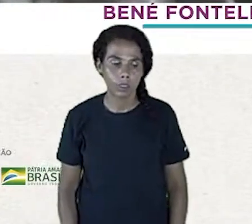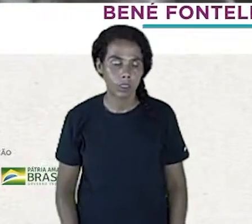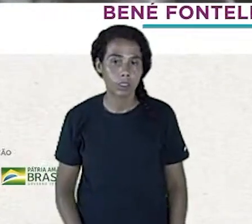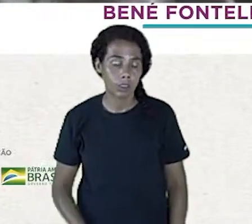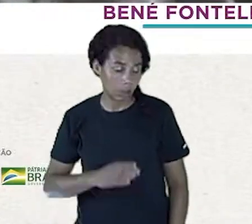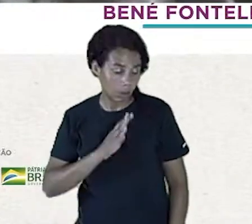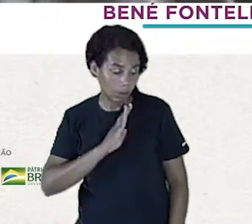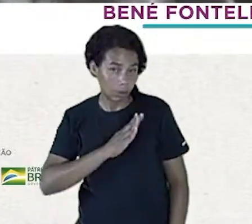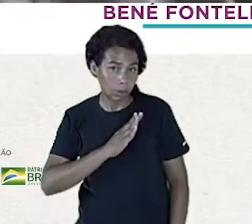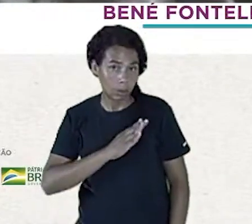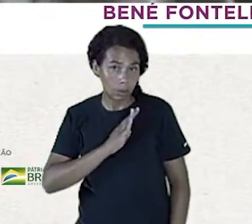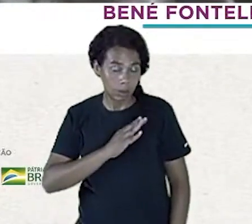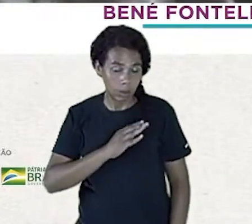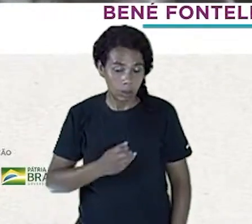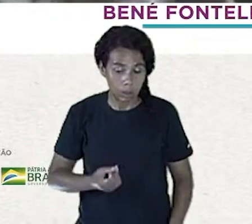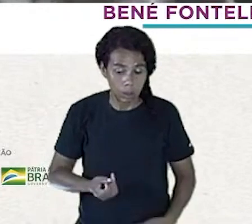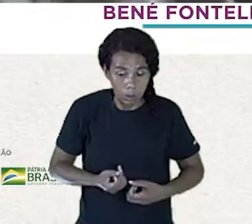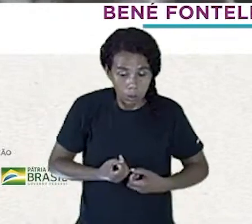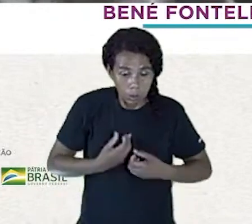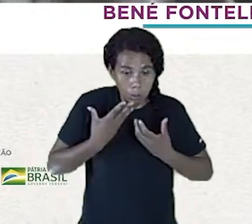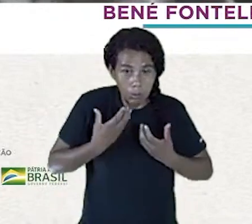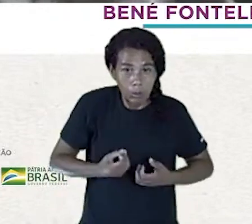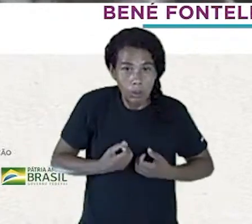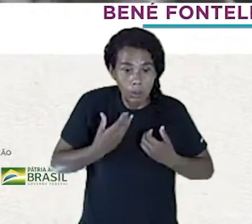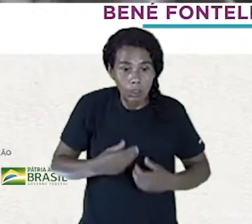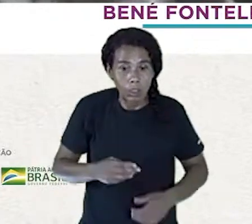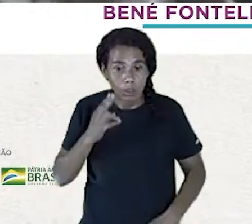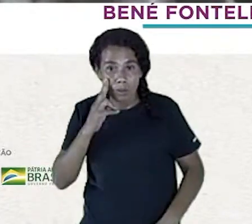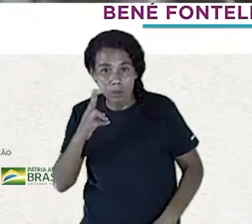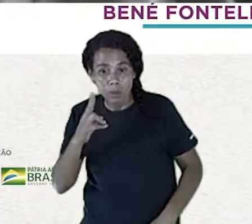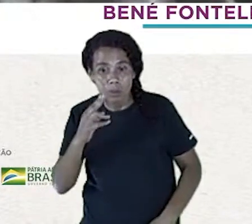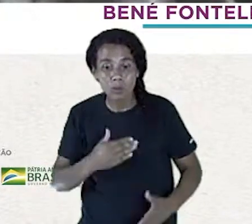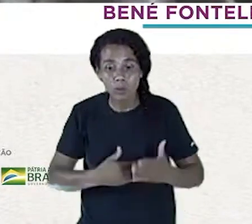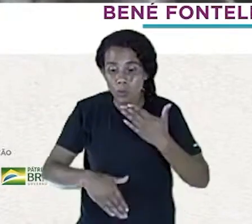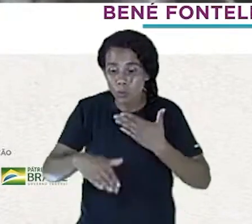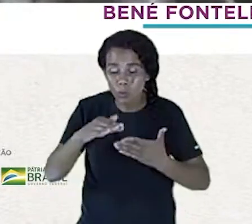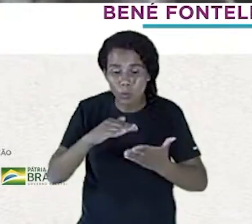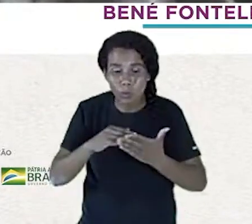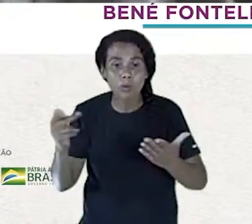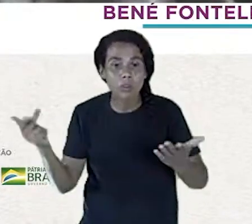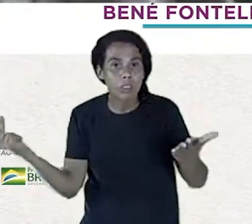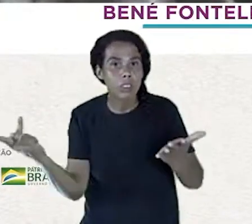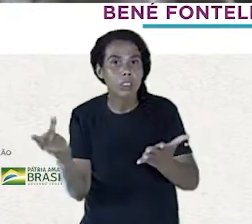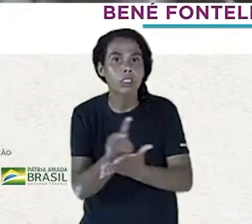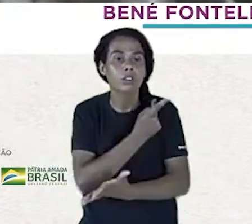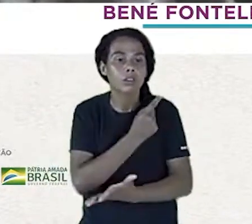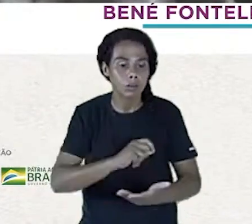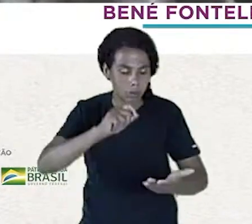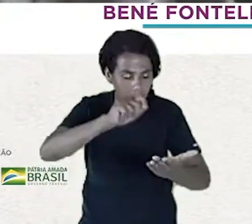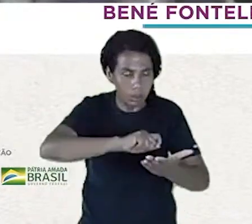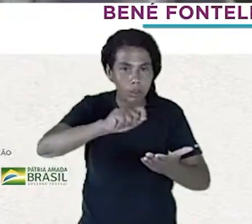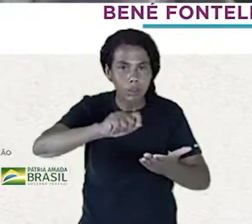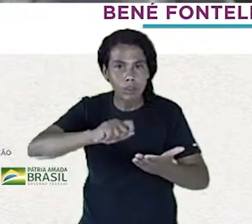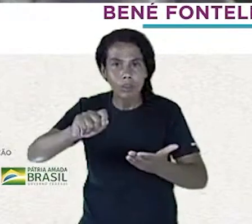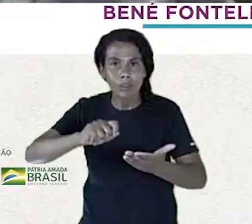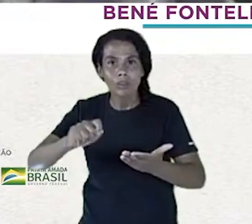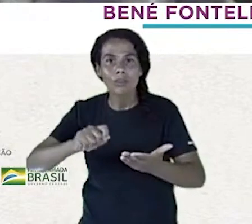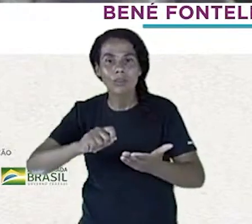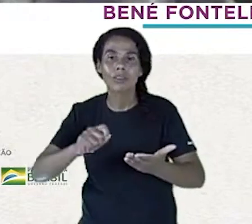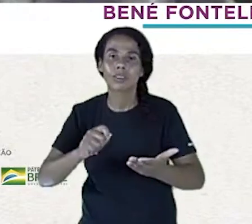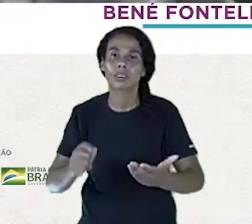Para a transformação das coisas na poesia. Vocês estão me ouvindo? Estamos,